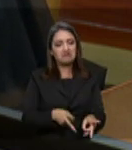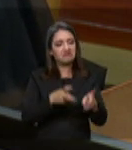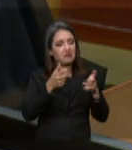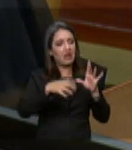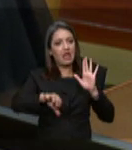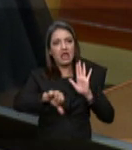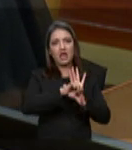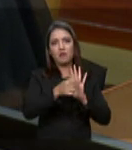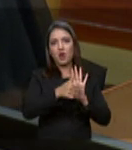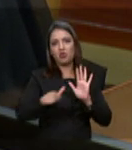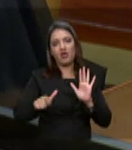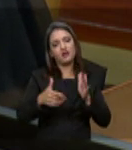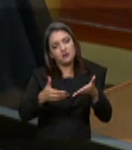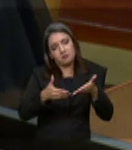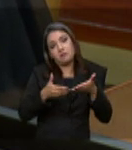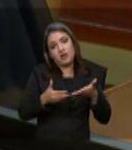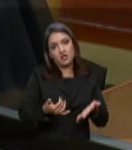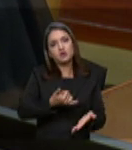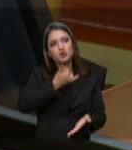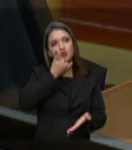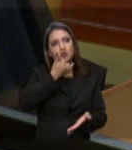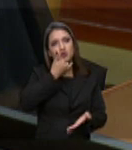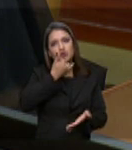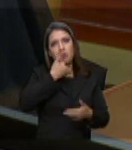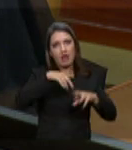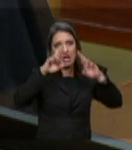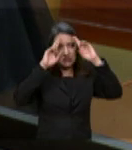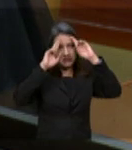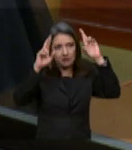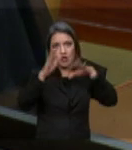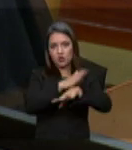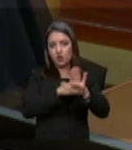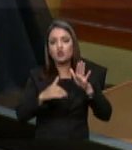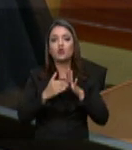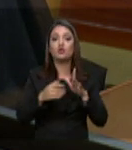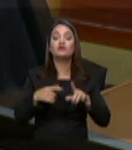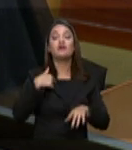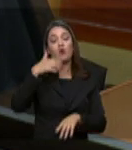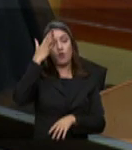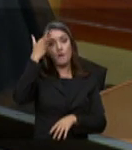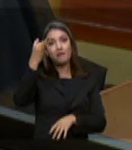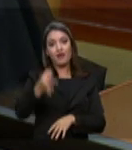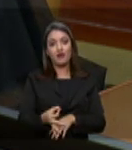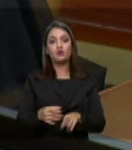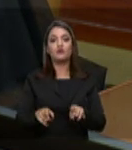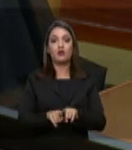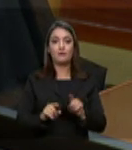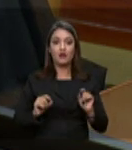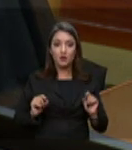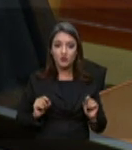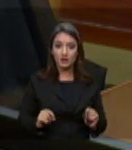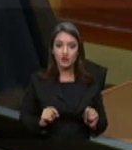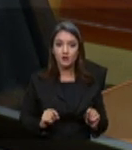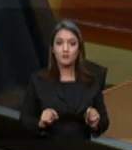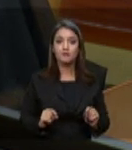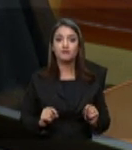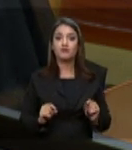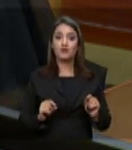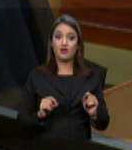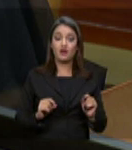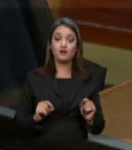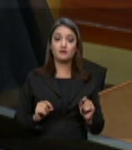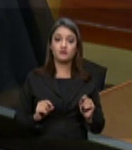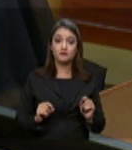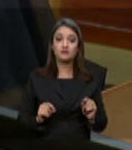peço a mais respeitosa vênia a todos que pensam de forma diferente e compreendendo que são situações como